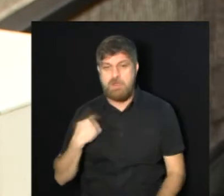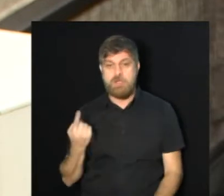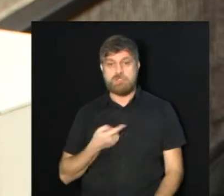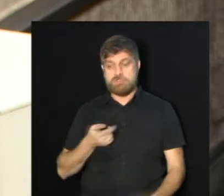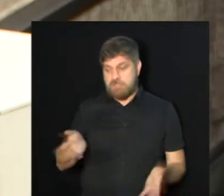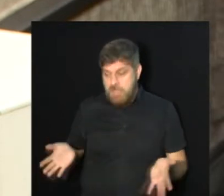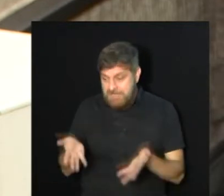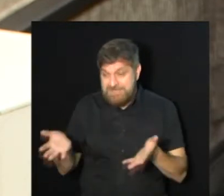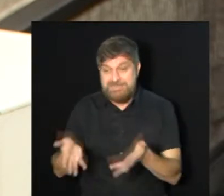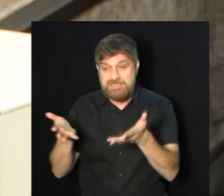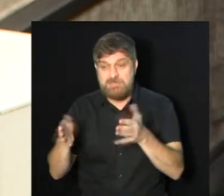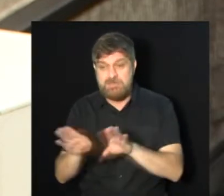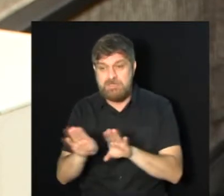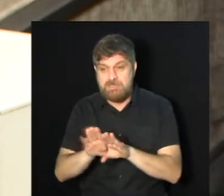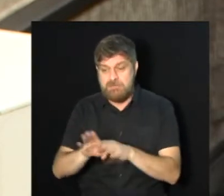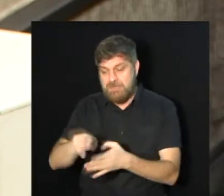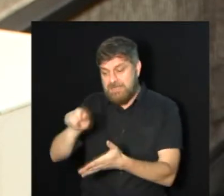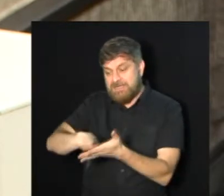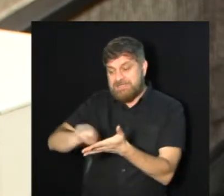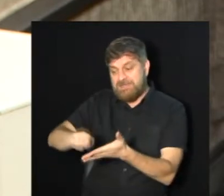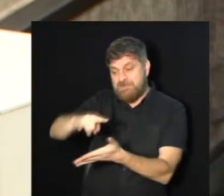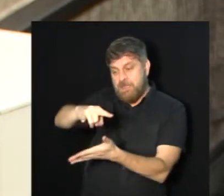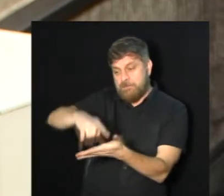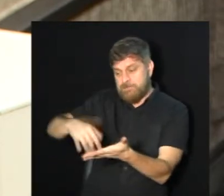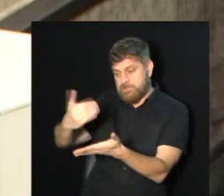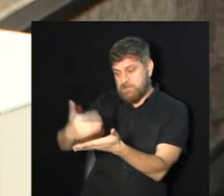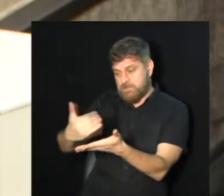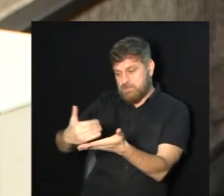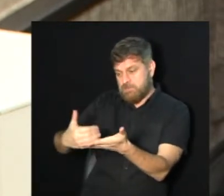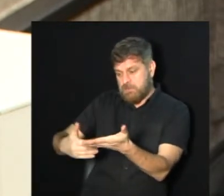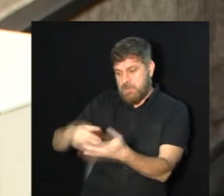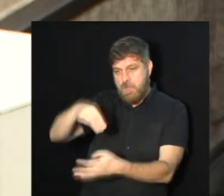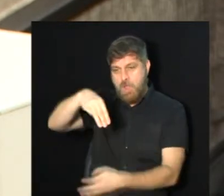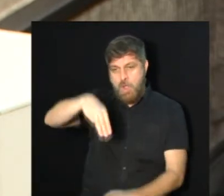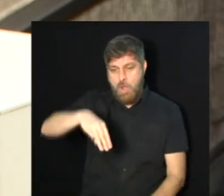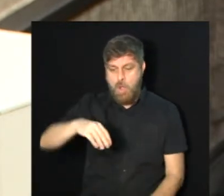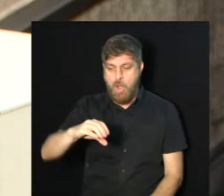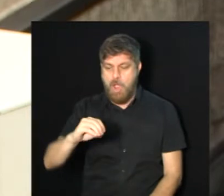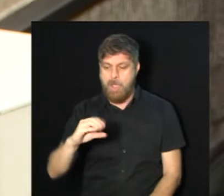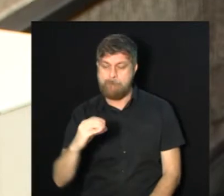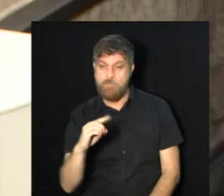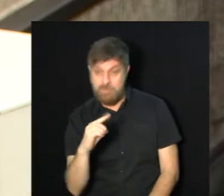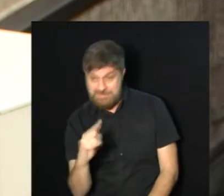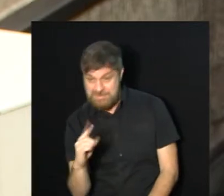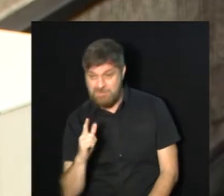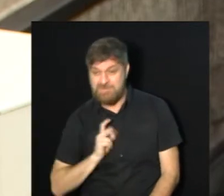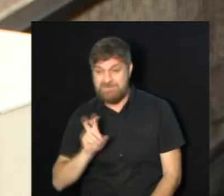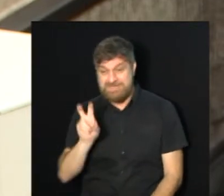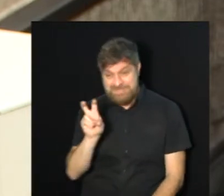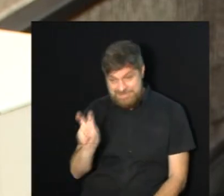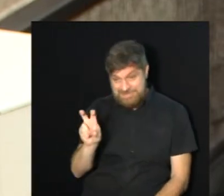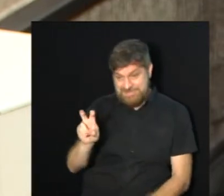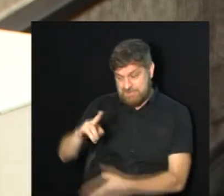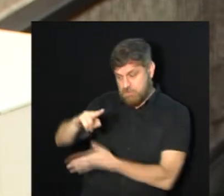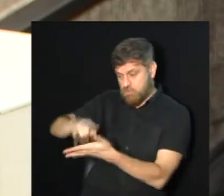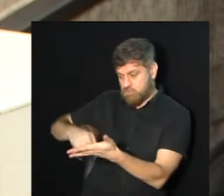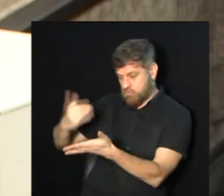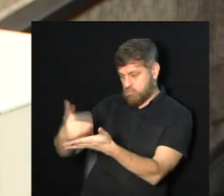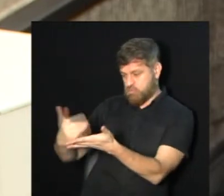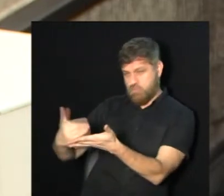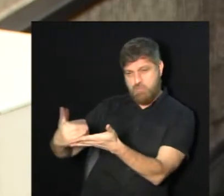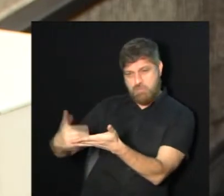incentiva dentro do programa a escrita de moções que também são votadas. Nós tivemos a apresentação de 5 moções nesse programa